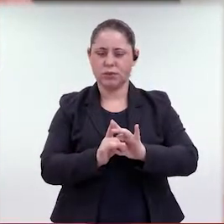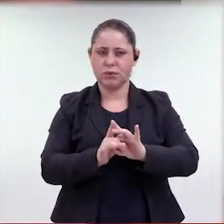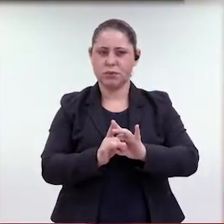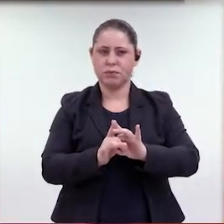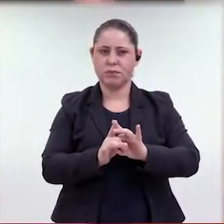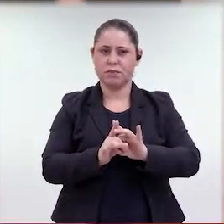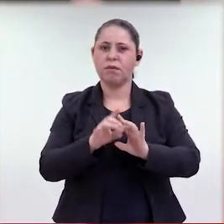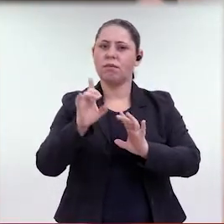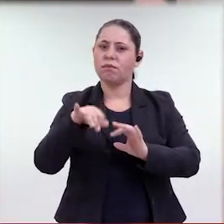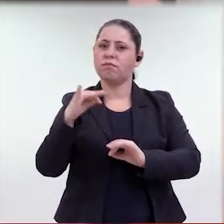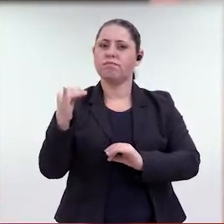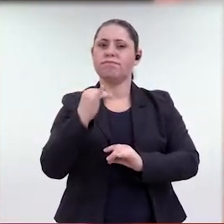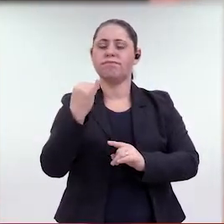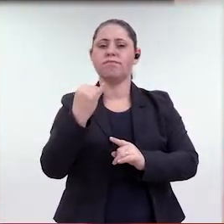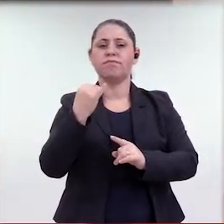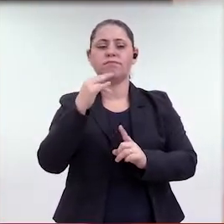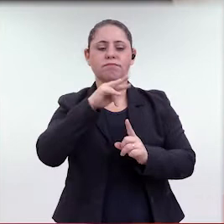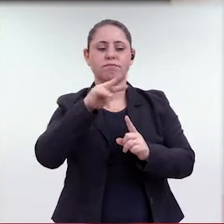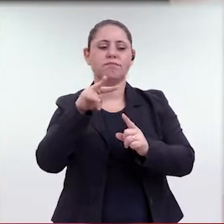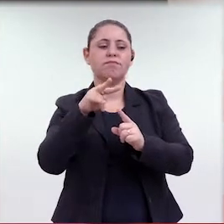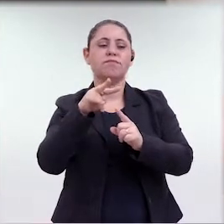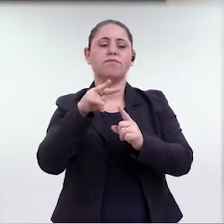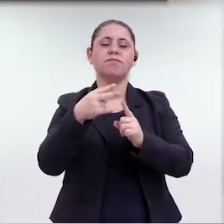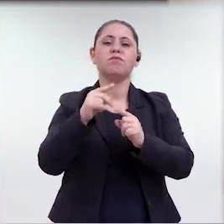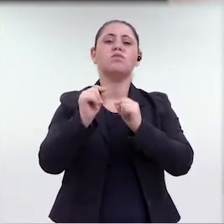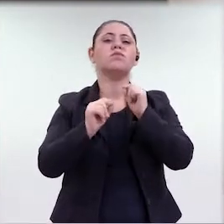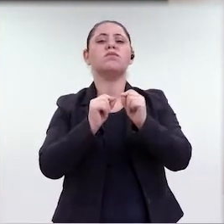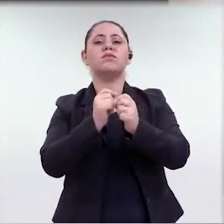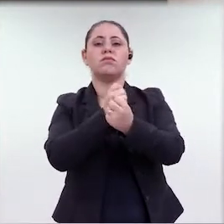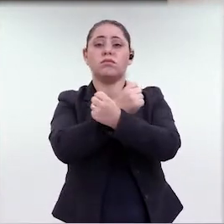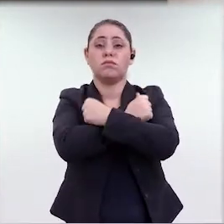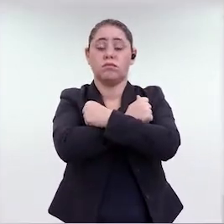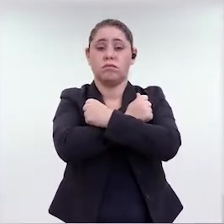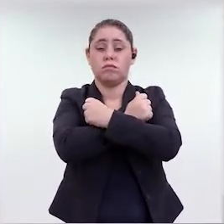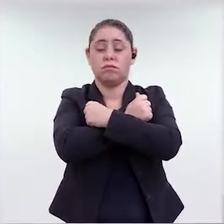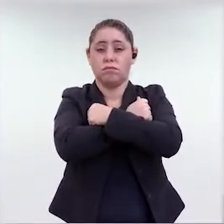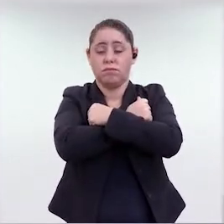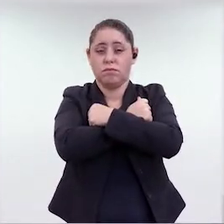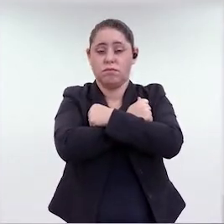quando a gente vê essa questão do abraço, do cumprimento,